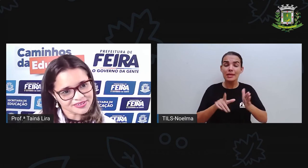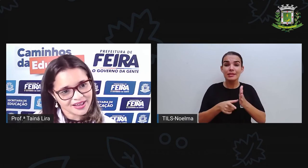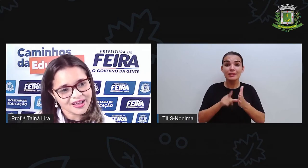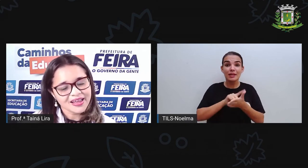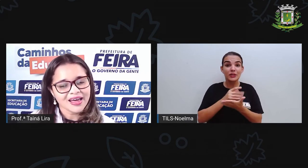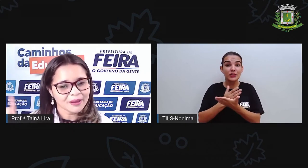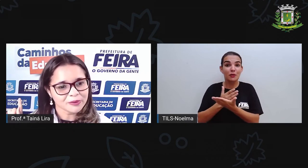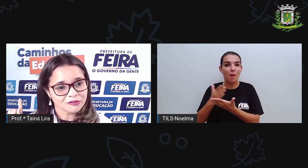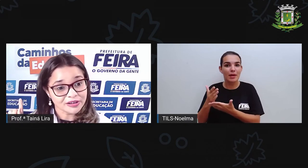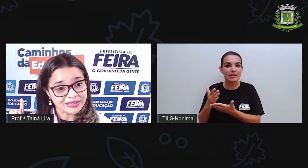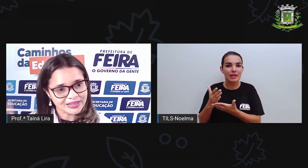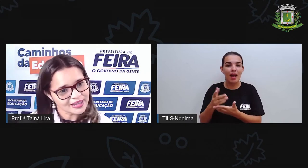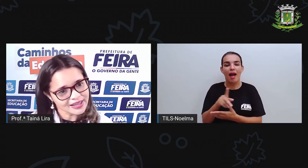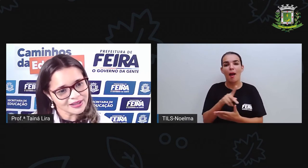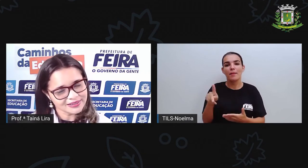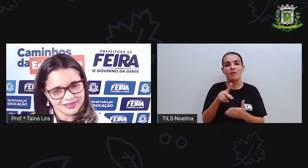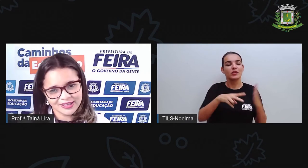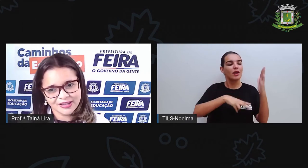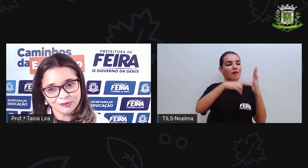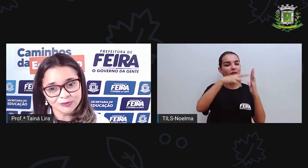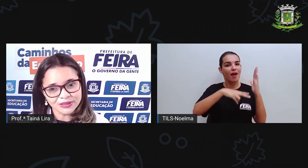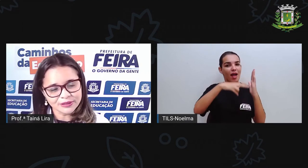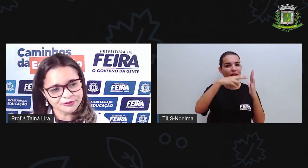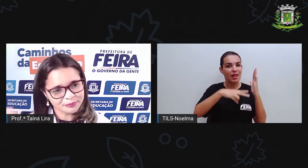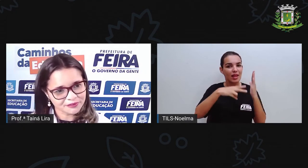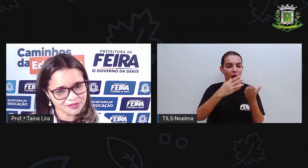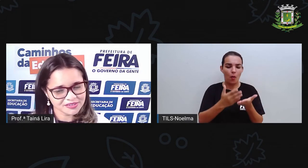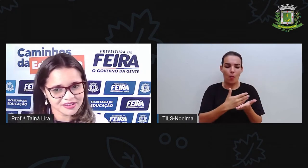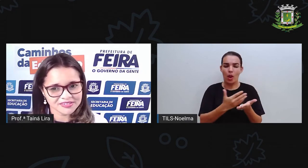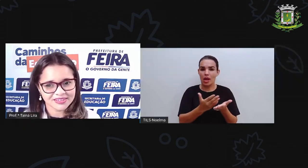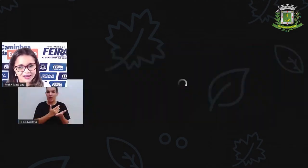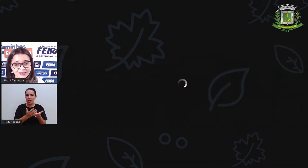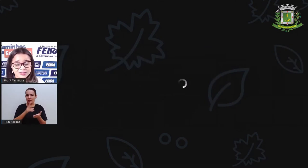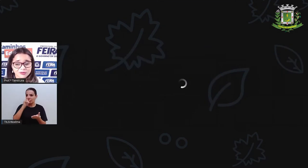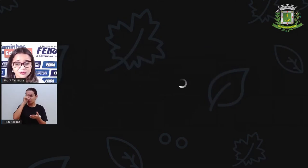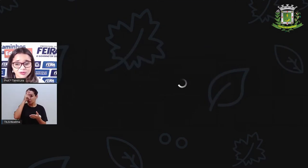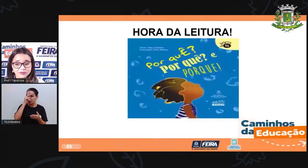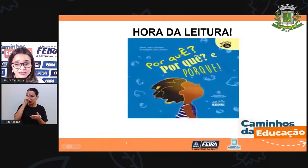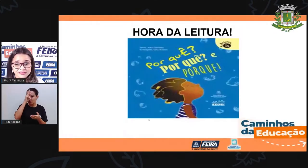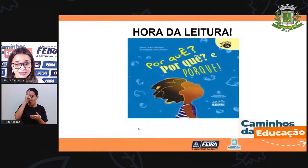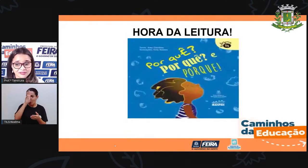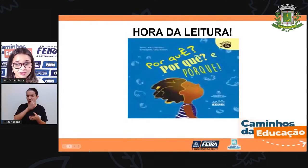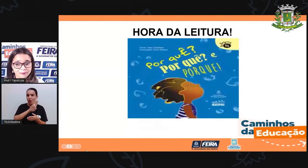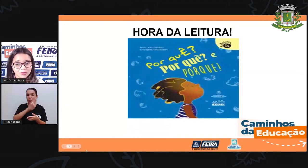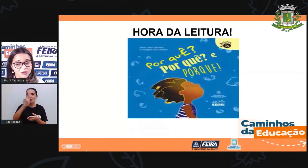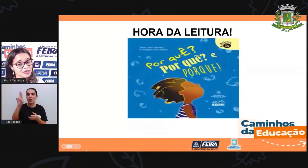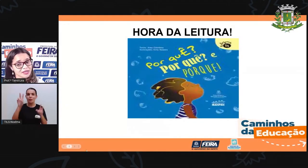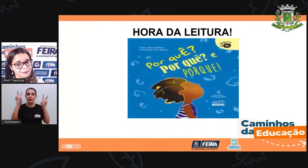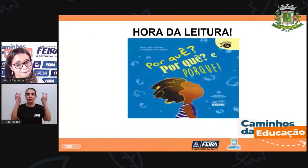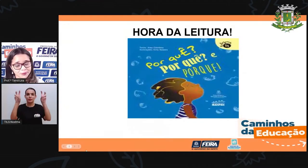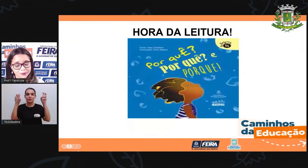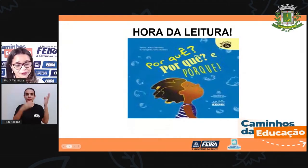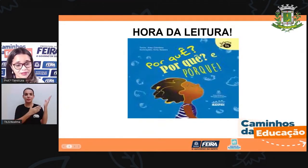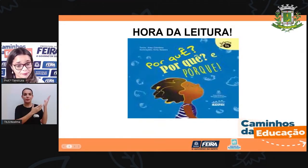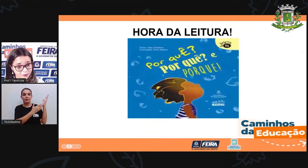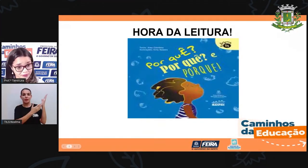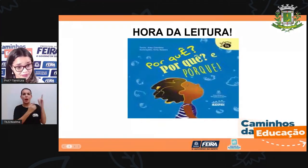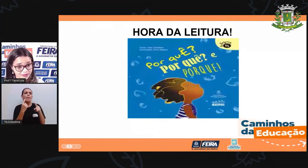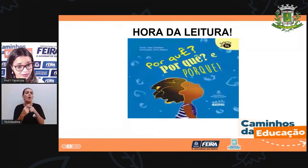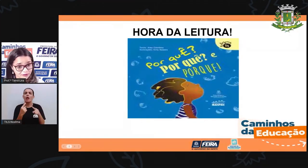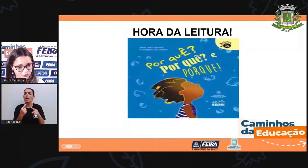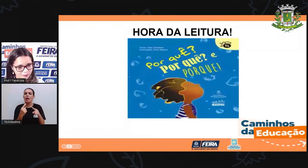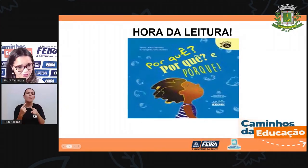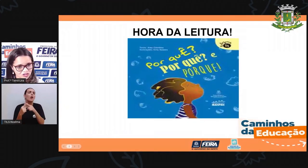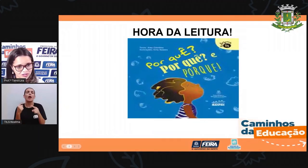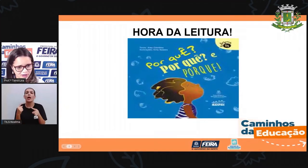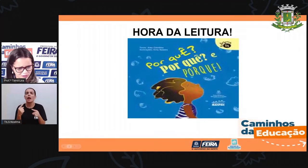começar, a Pró vai ler um livro para vocês, tá? O nome desse livro, ó, Porquê, Porquê e Porquê.